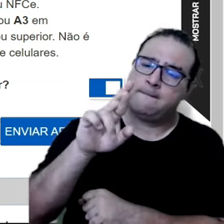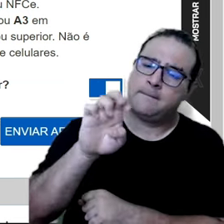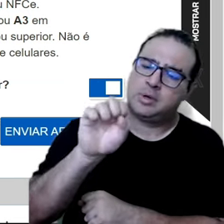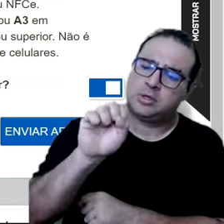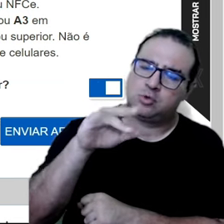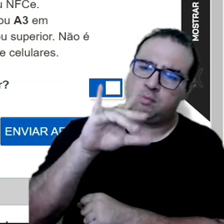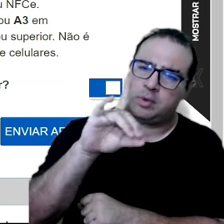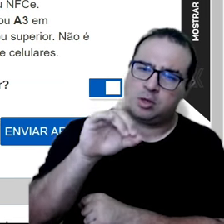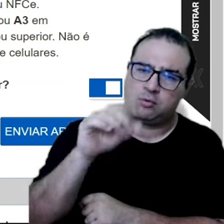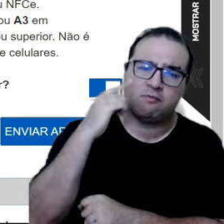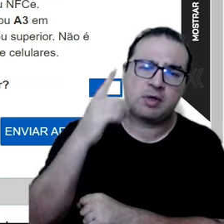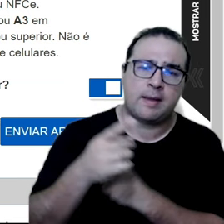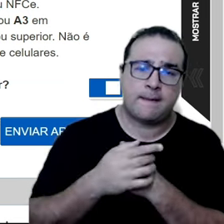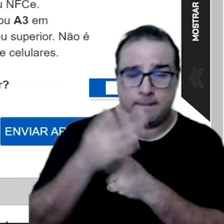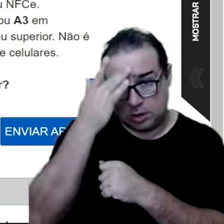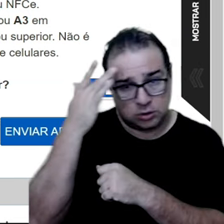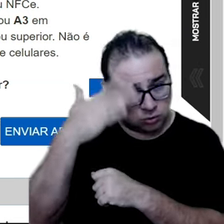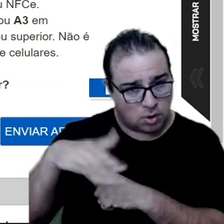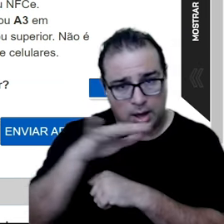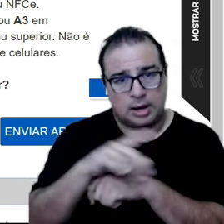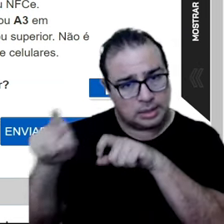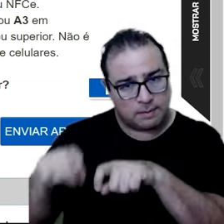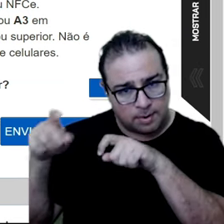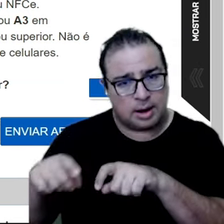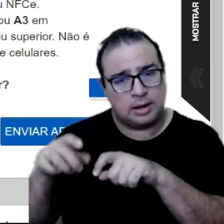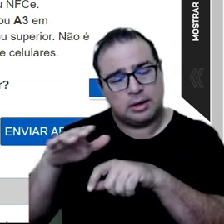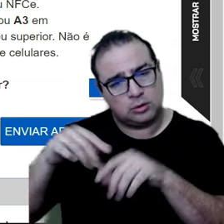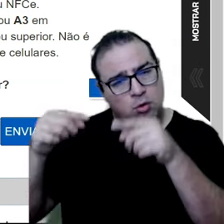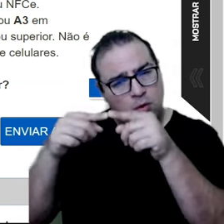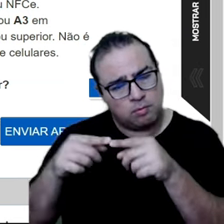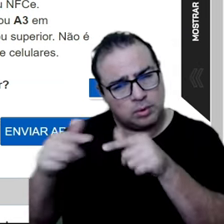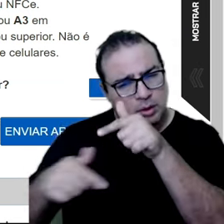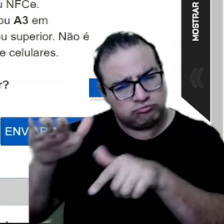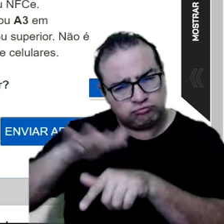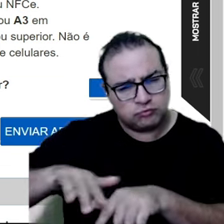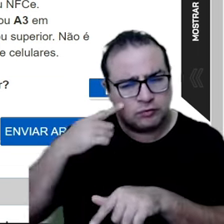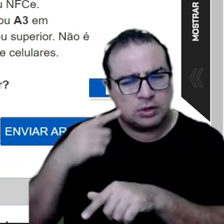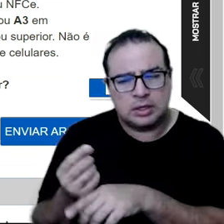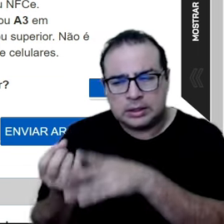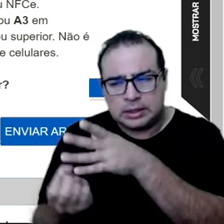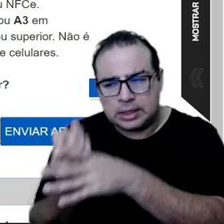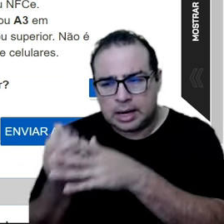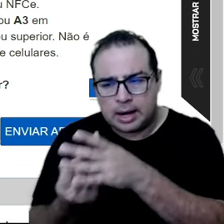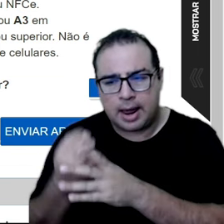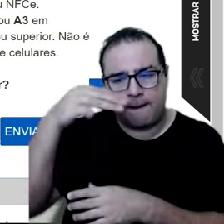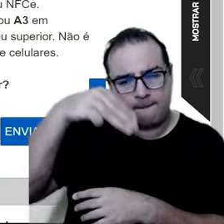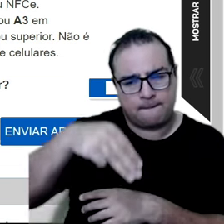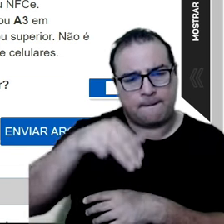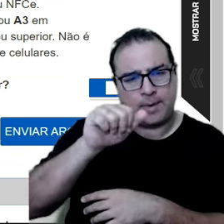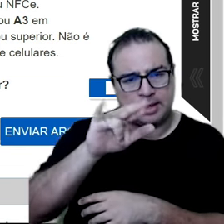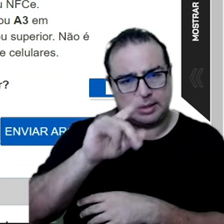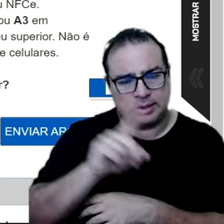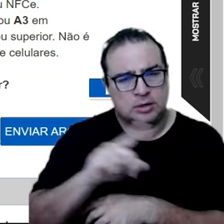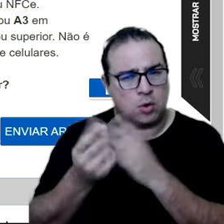produtor rural ele vai vislumbrar aqui a a como é o processo dele lá de geração de Matriz fiscal E aí